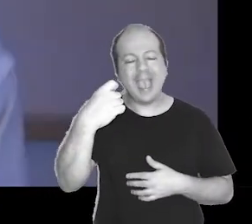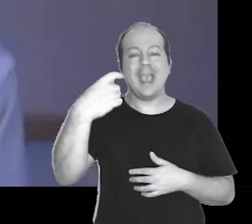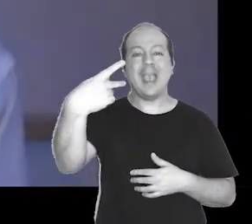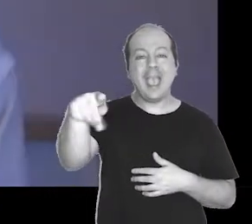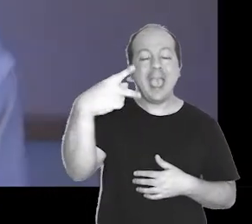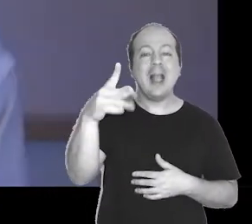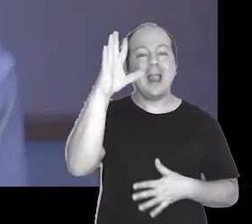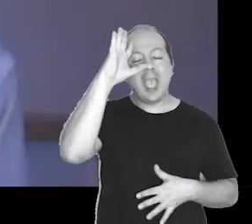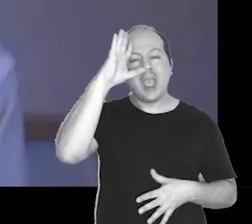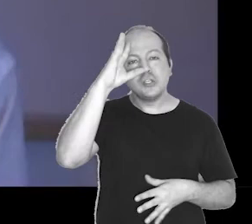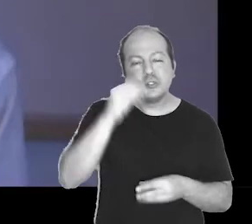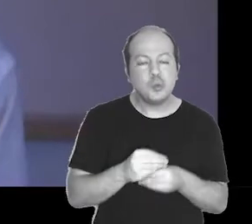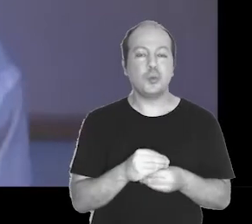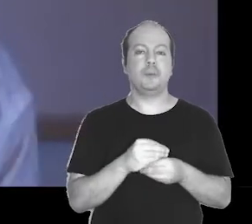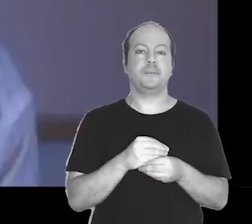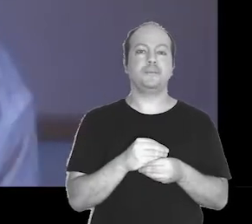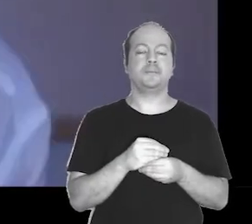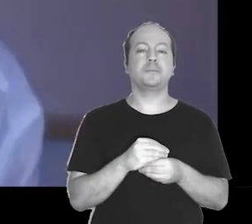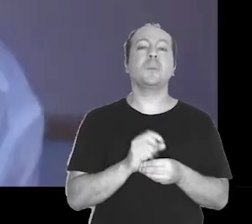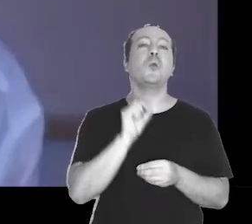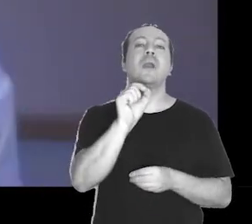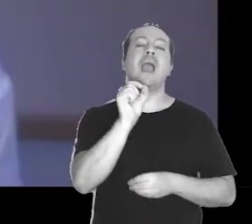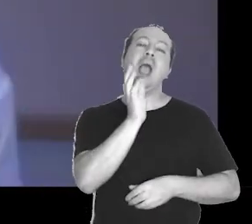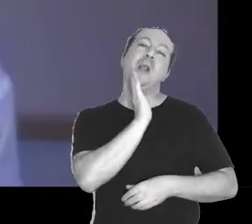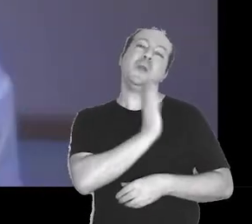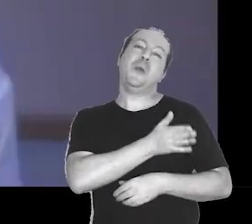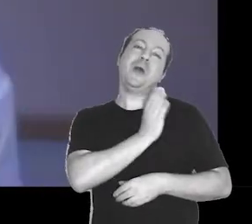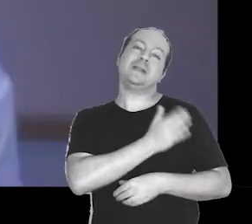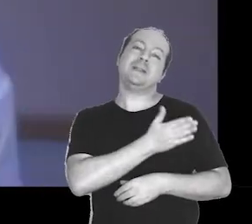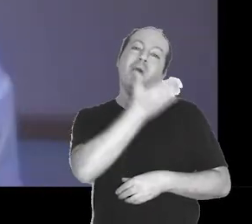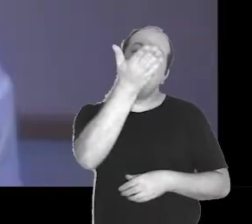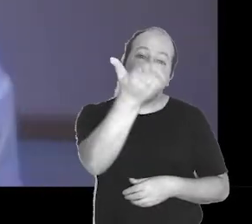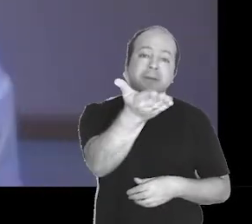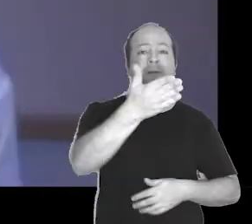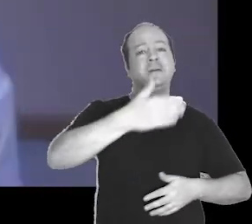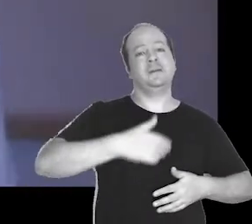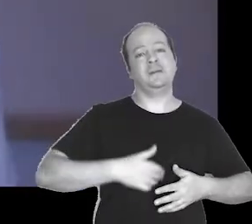se resume esteja no coração dos senhores.